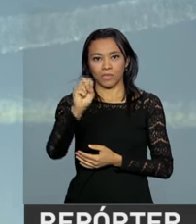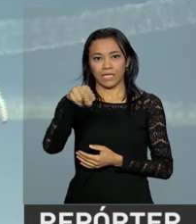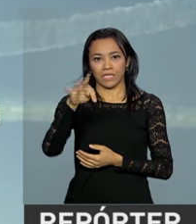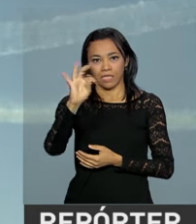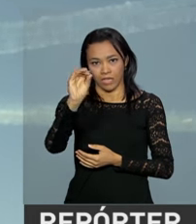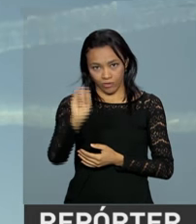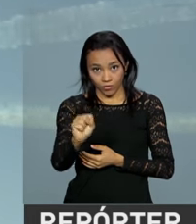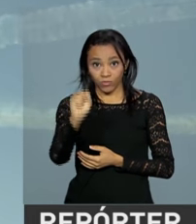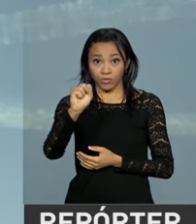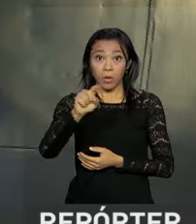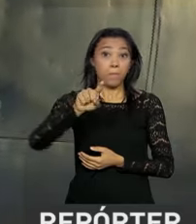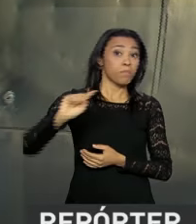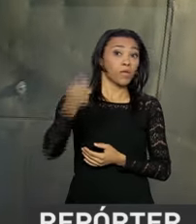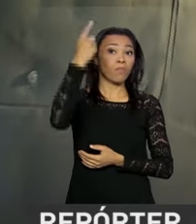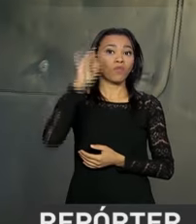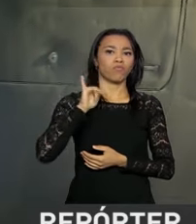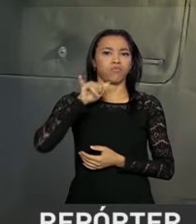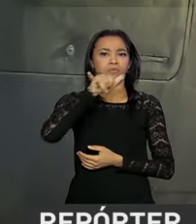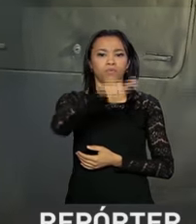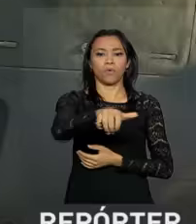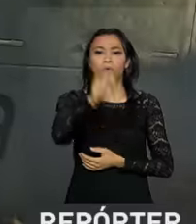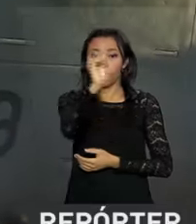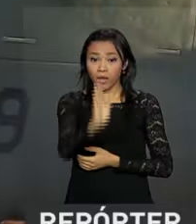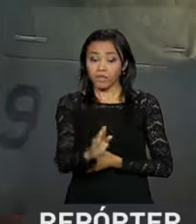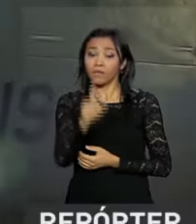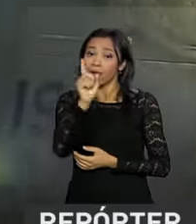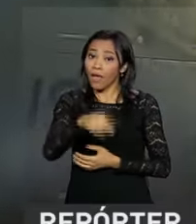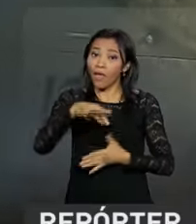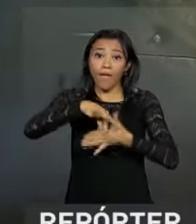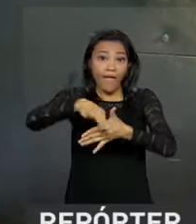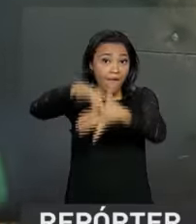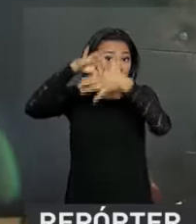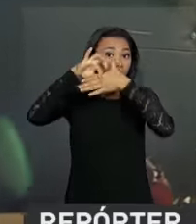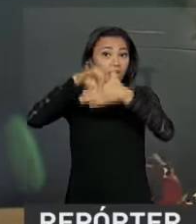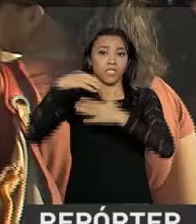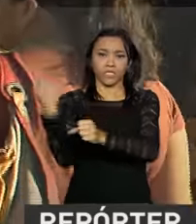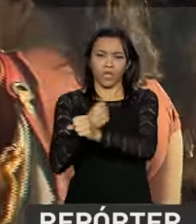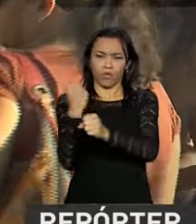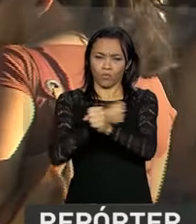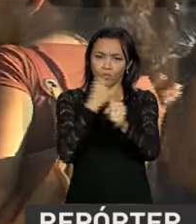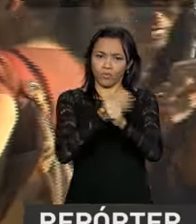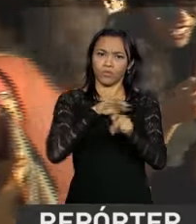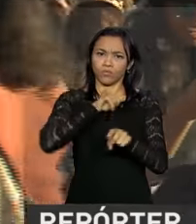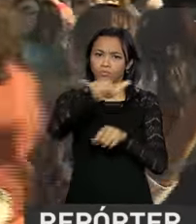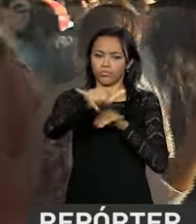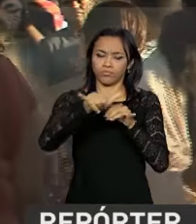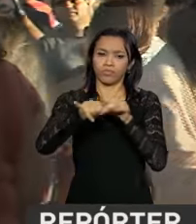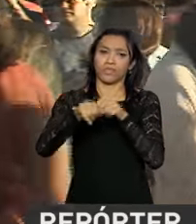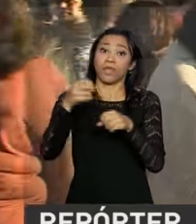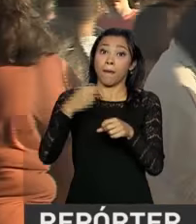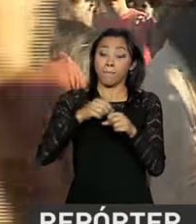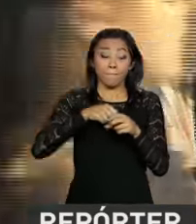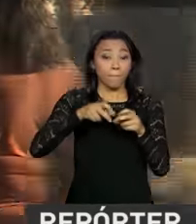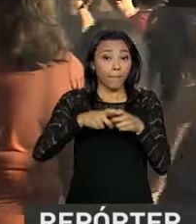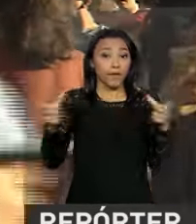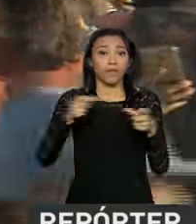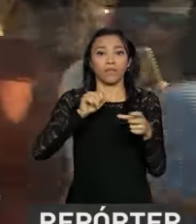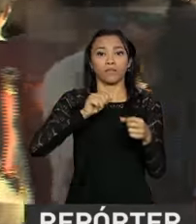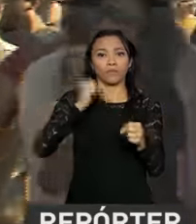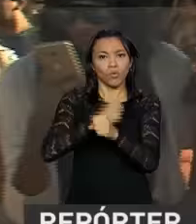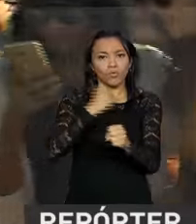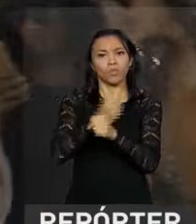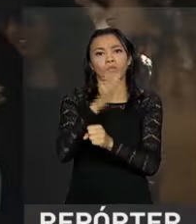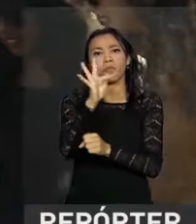século depois do seu primeiro voo, o Brasil continua sendo referência na indústria da aviação. Grande parte dos aviões expostos pela FAB